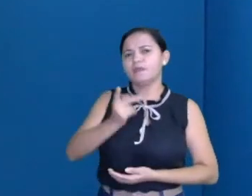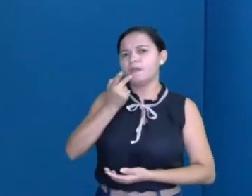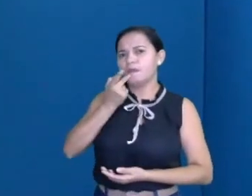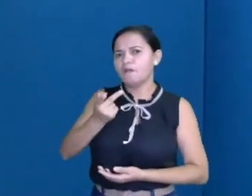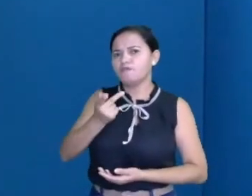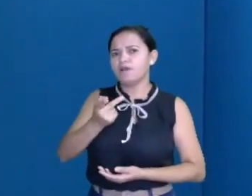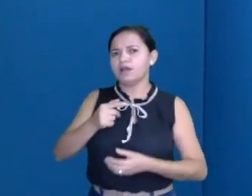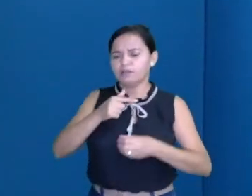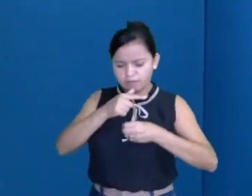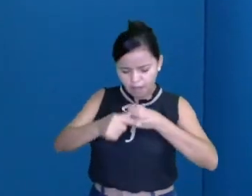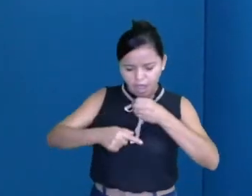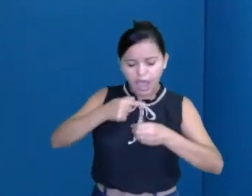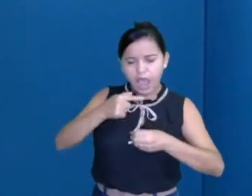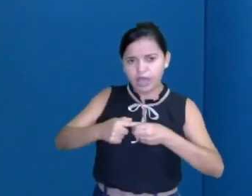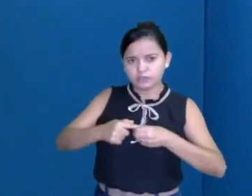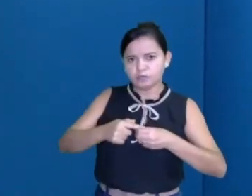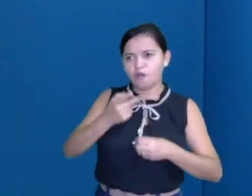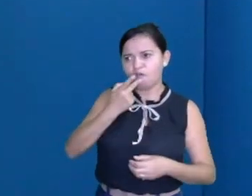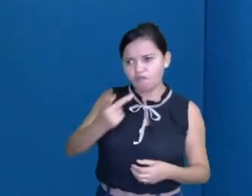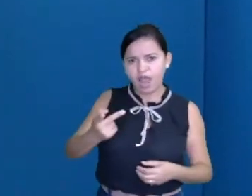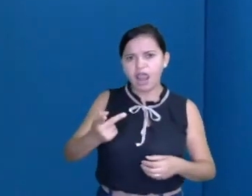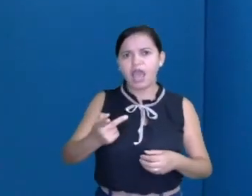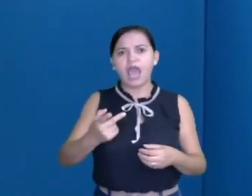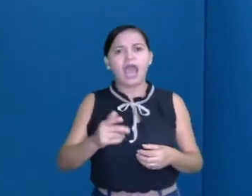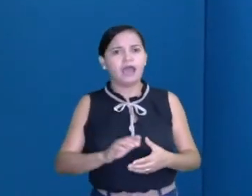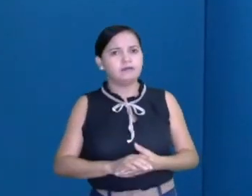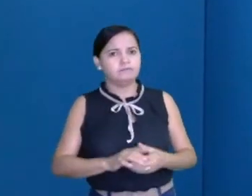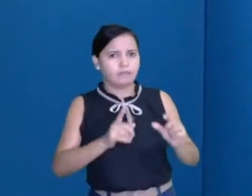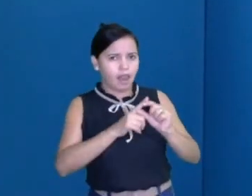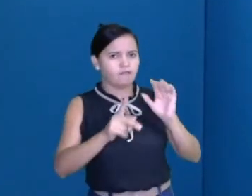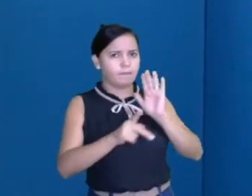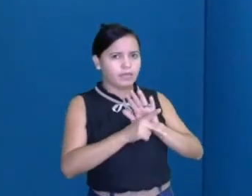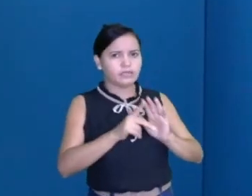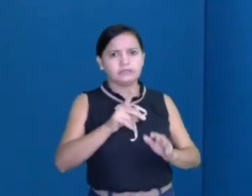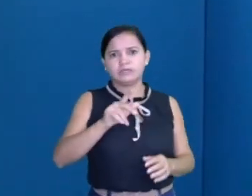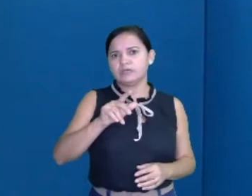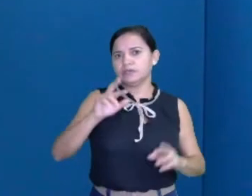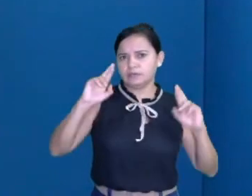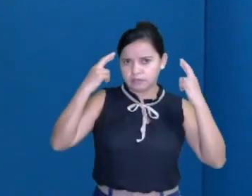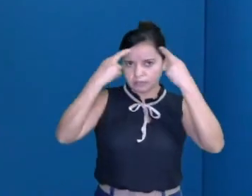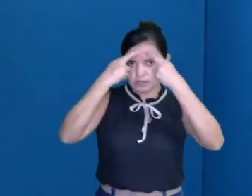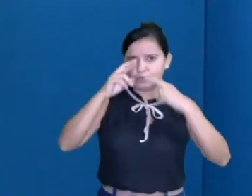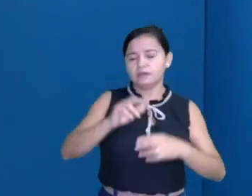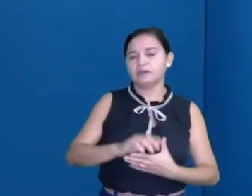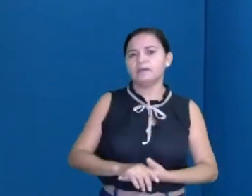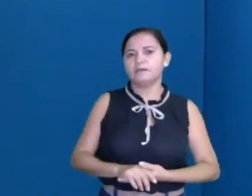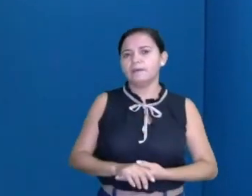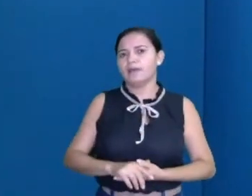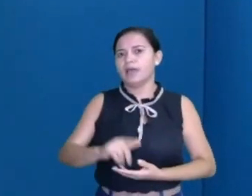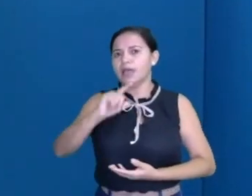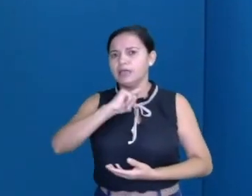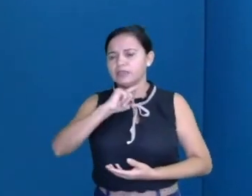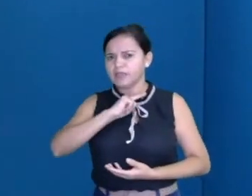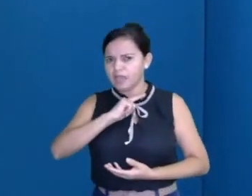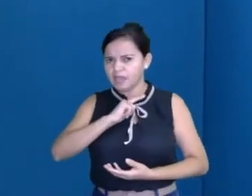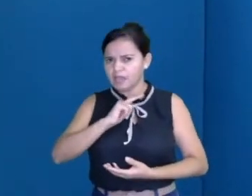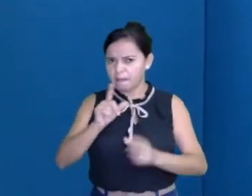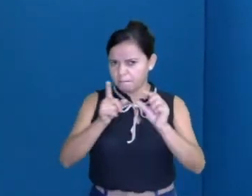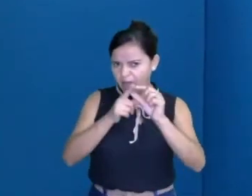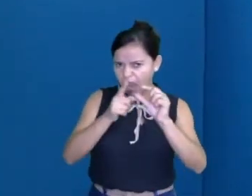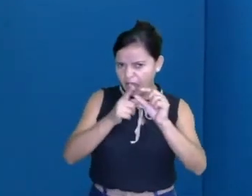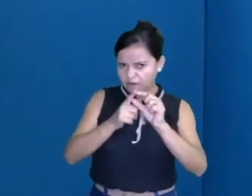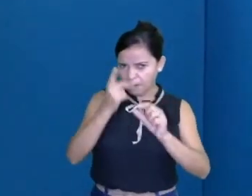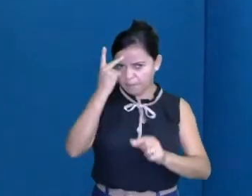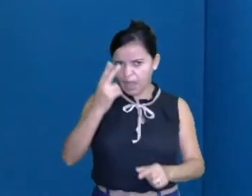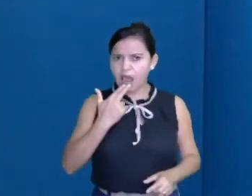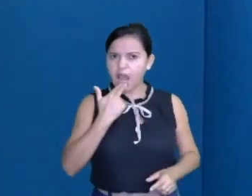palavra átomos, eu estou falando o quê? Em grego, né? A palavra vem de origem grega. Mas existe essa palavra átomo para o latim? E aí, o que é que vocês